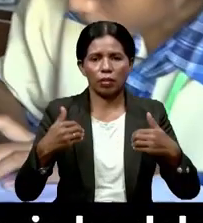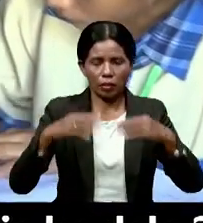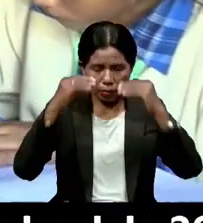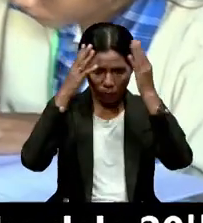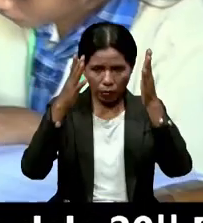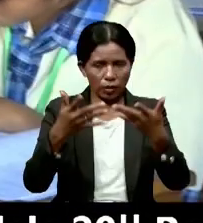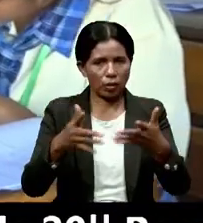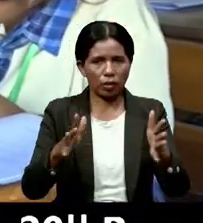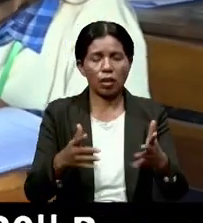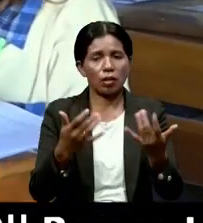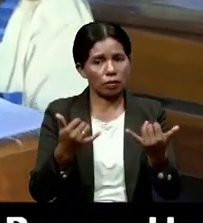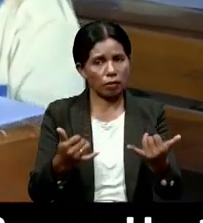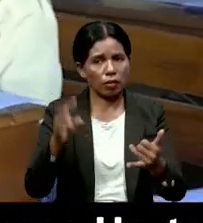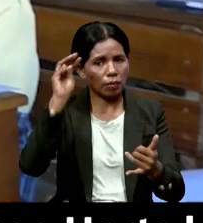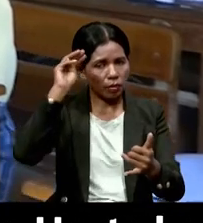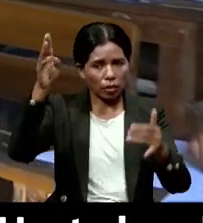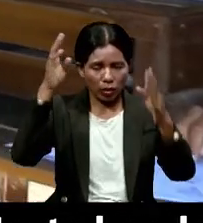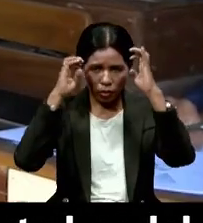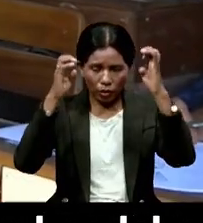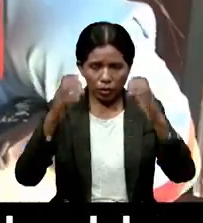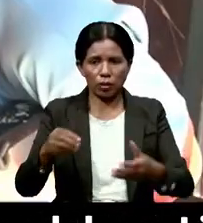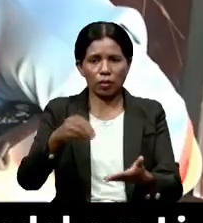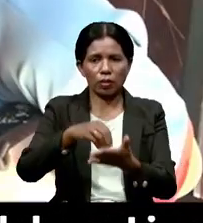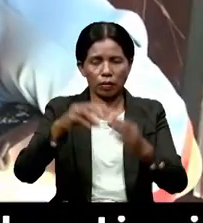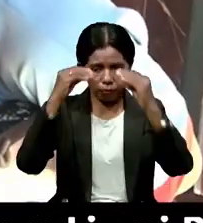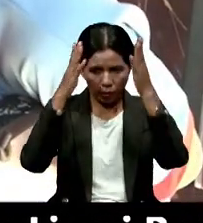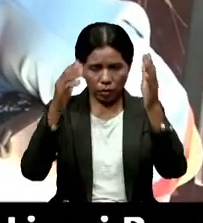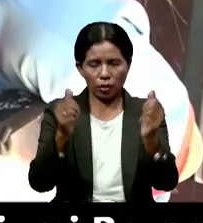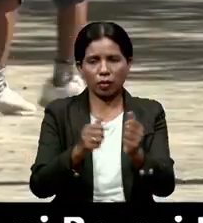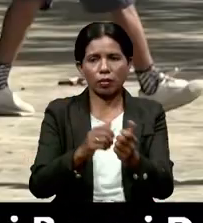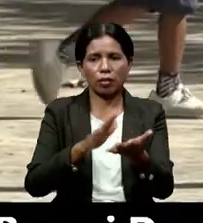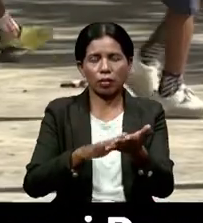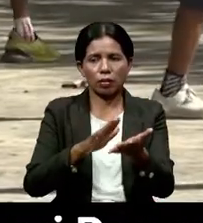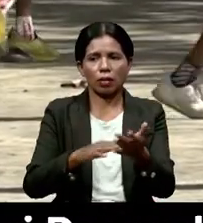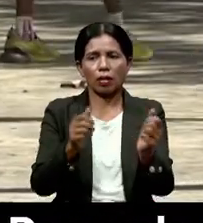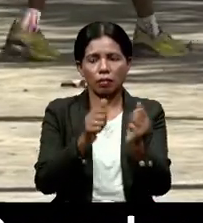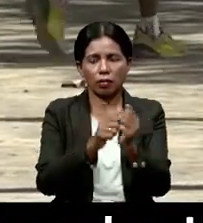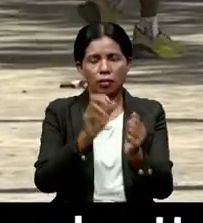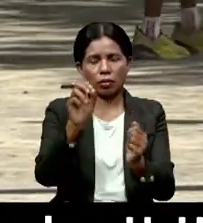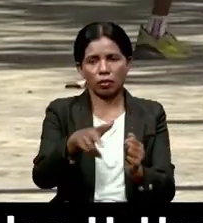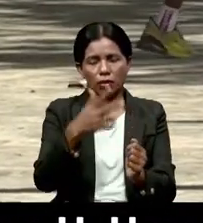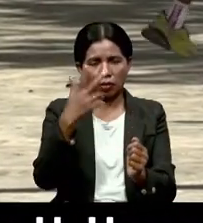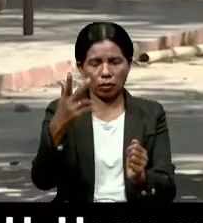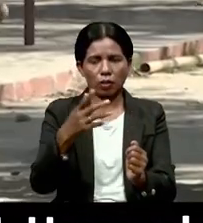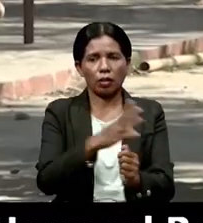profesores. Mai beda daun ne Ministério Edukasang fain koloka profesor bai iha Escola hamutuk sanulu resintolu